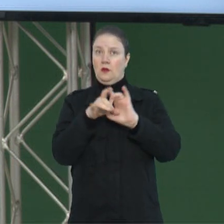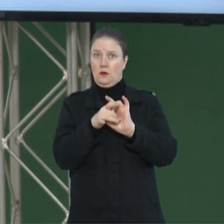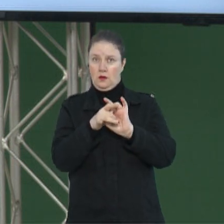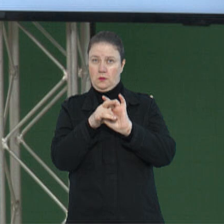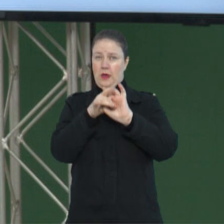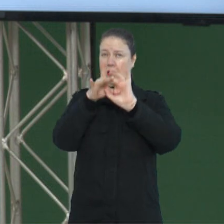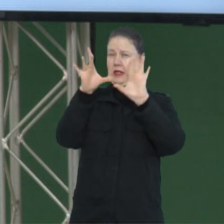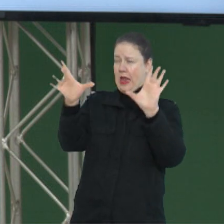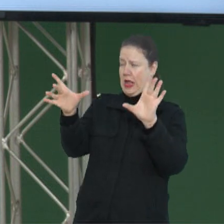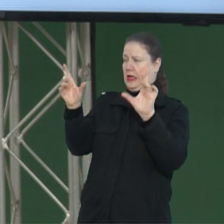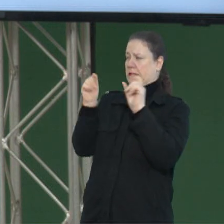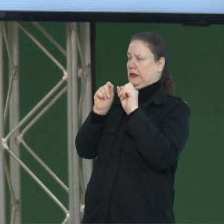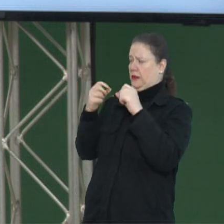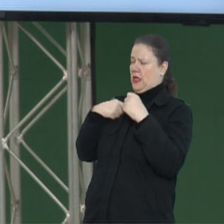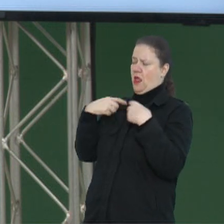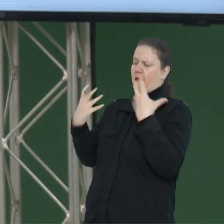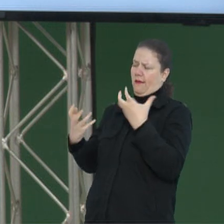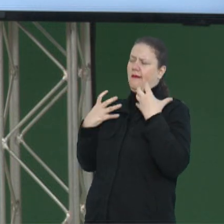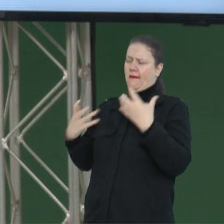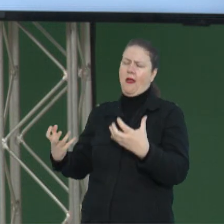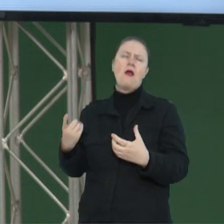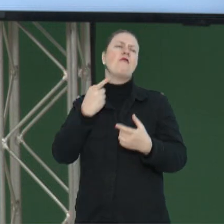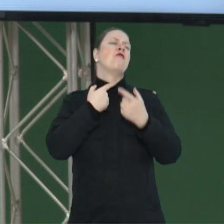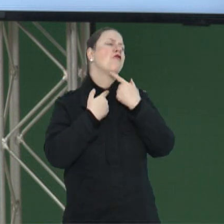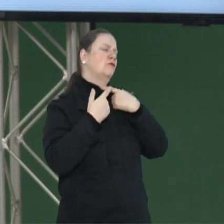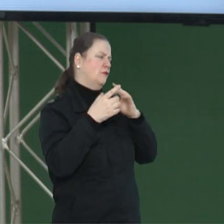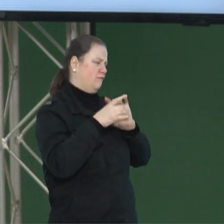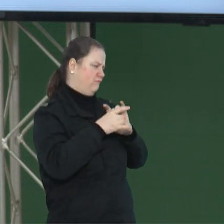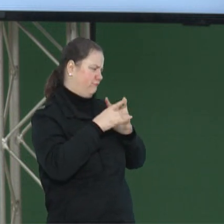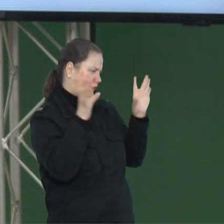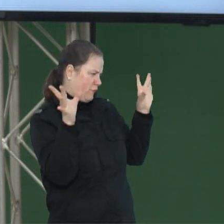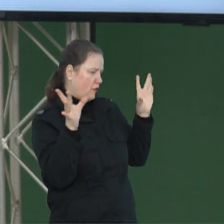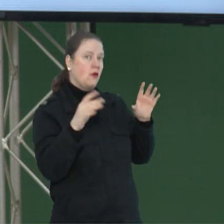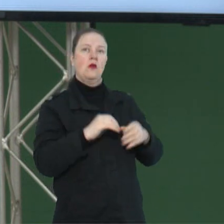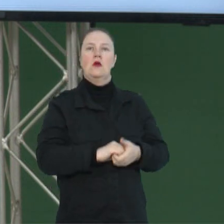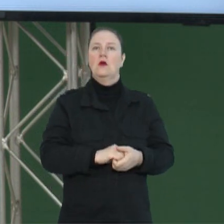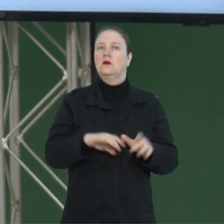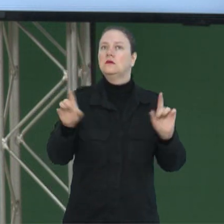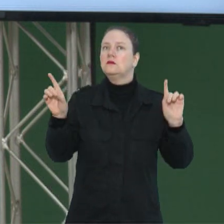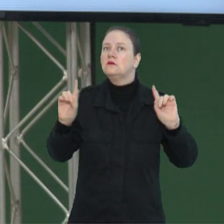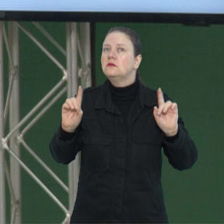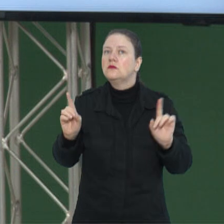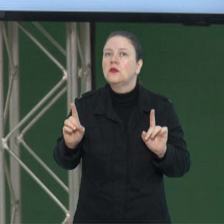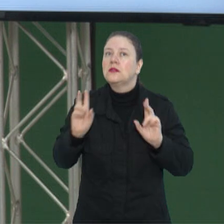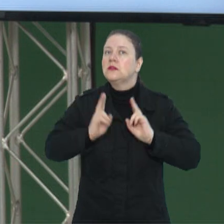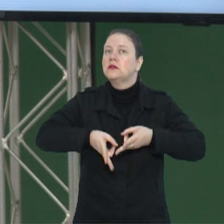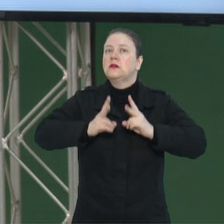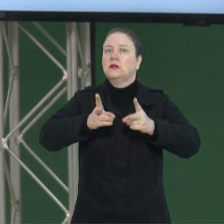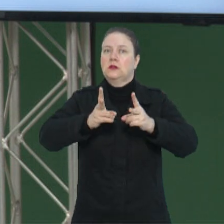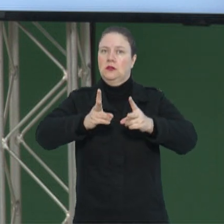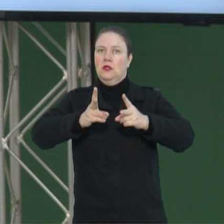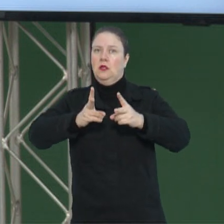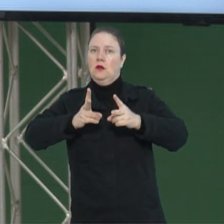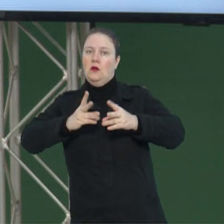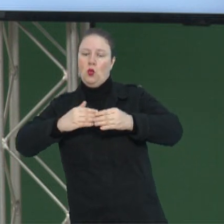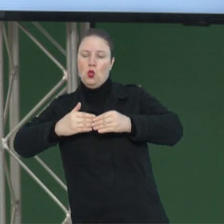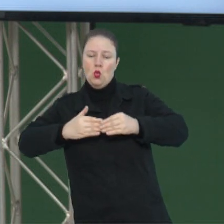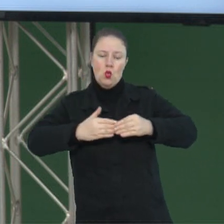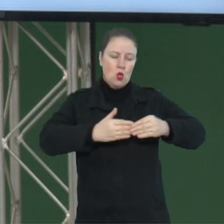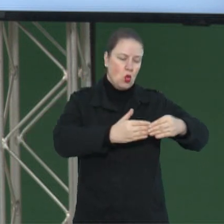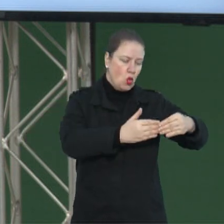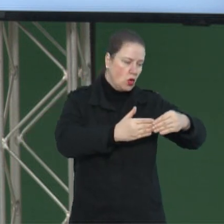que eu quero, ou então liberdade é fazer o que eu tenho vontade, nem sempre, quando você segue a vontade,